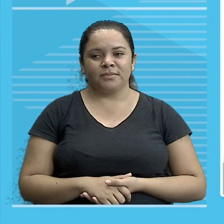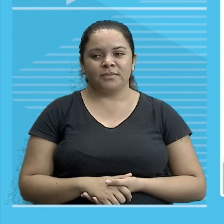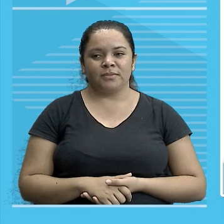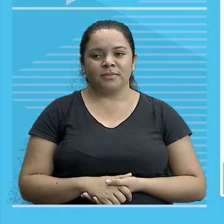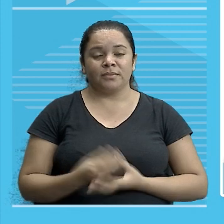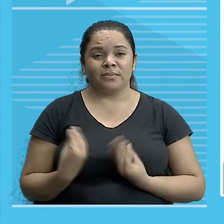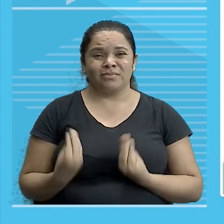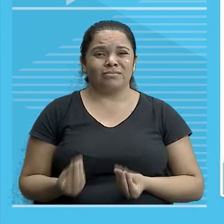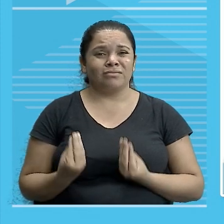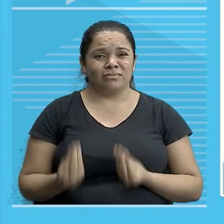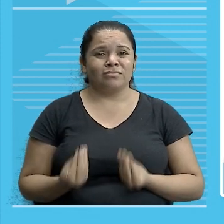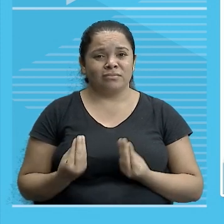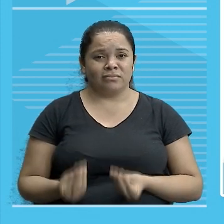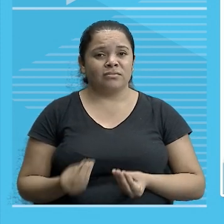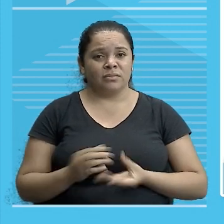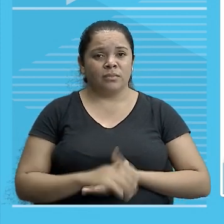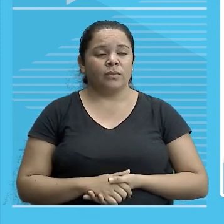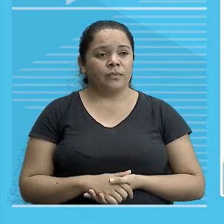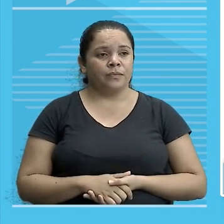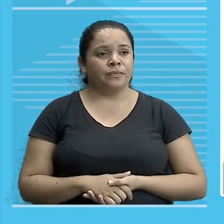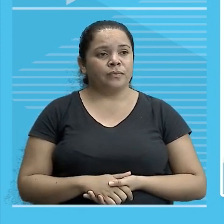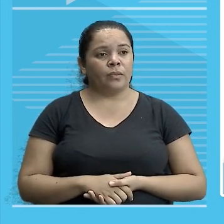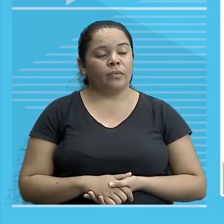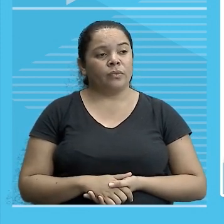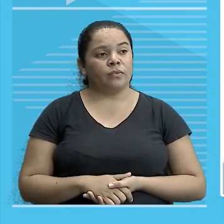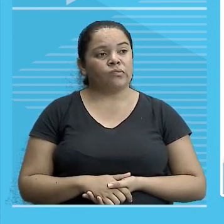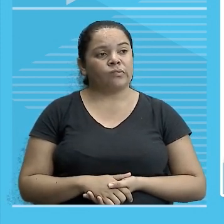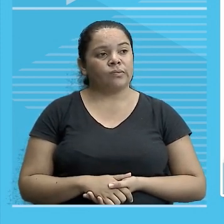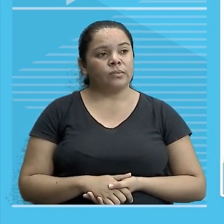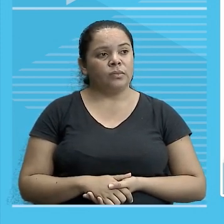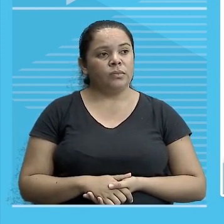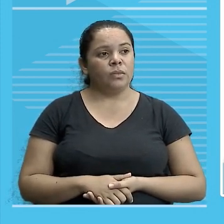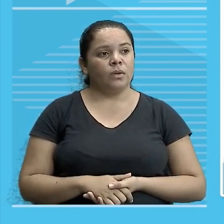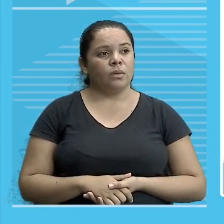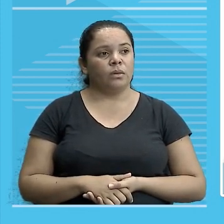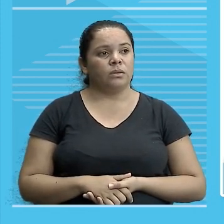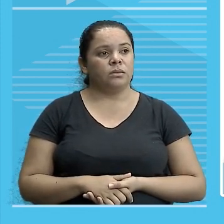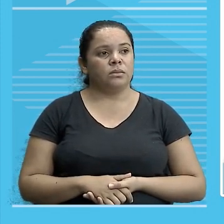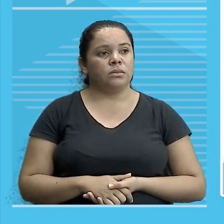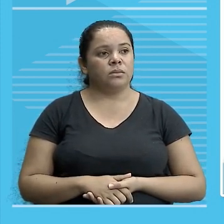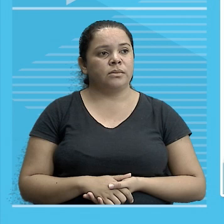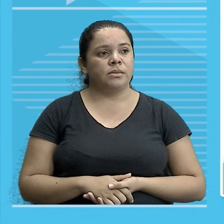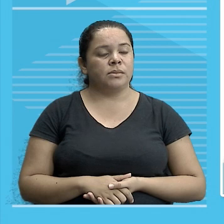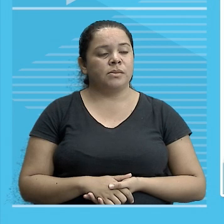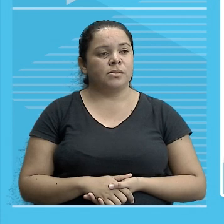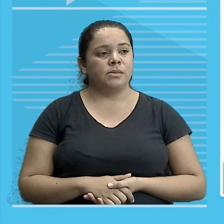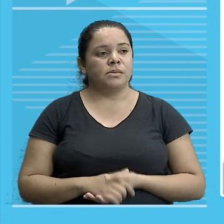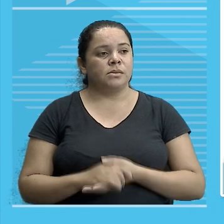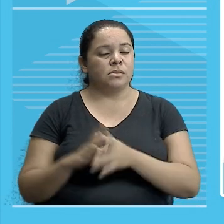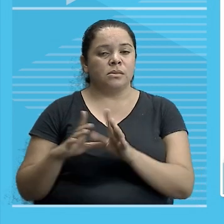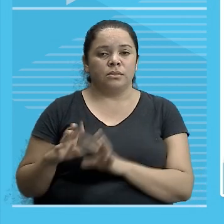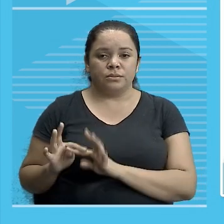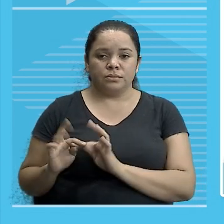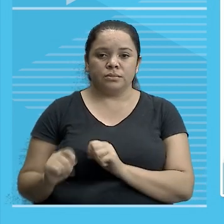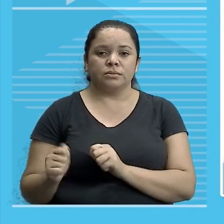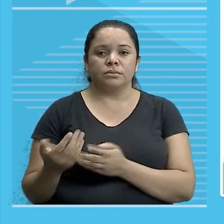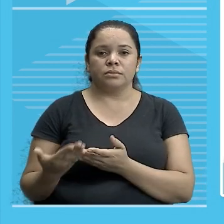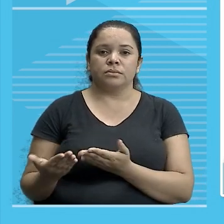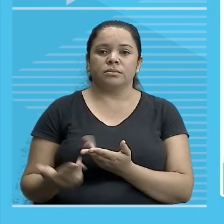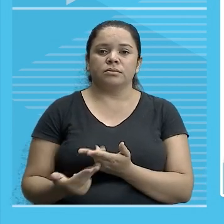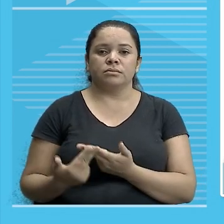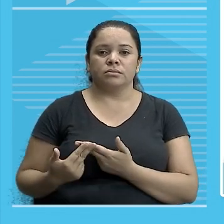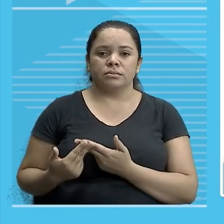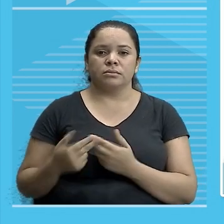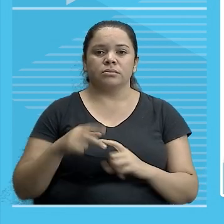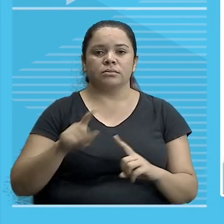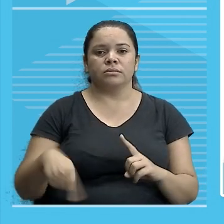para que isso? Gente, na verdade, tudo isso existe por um objetivo.